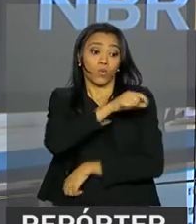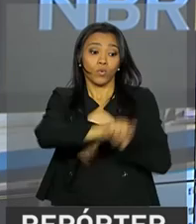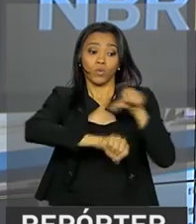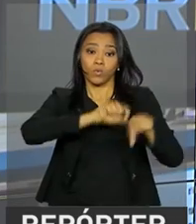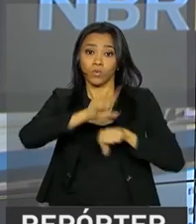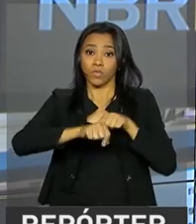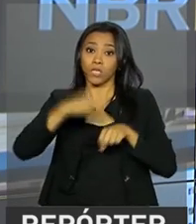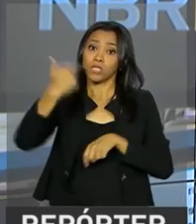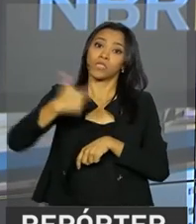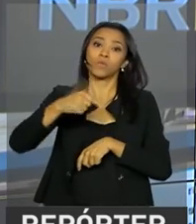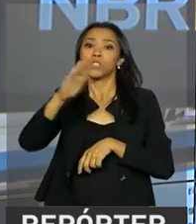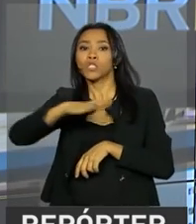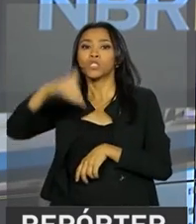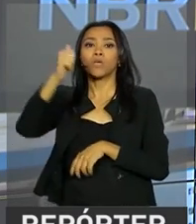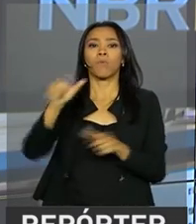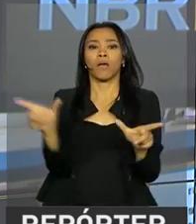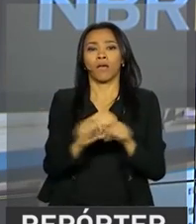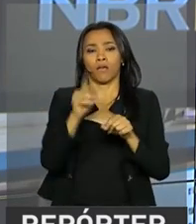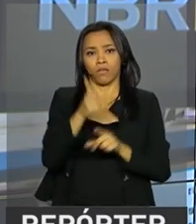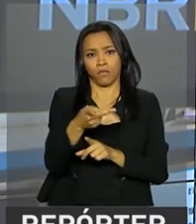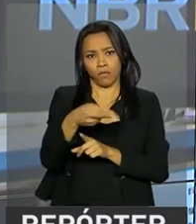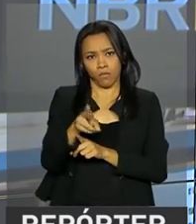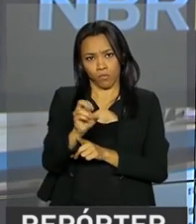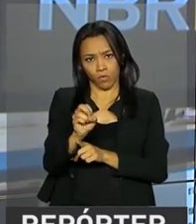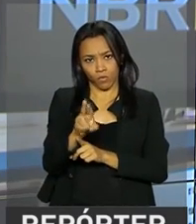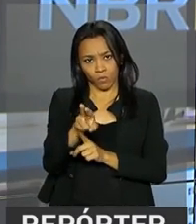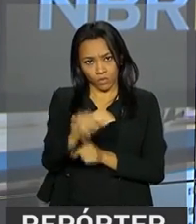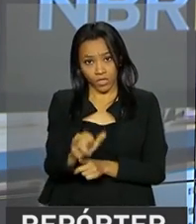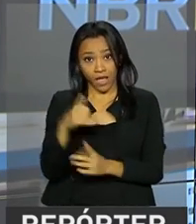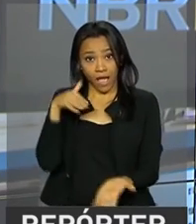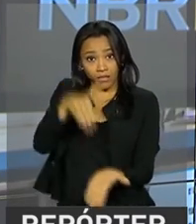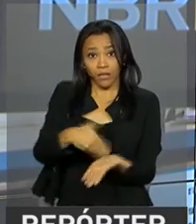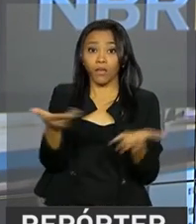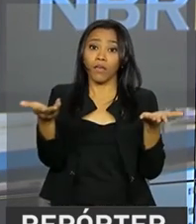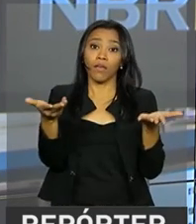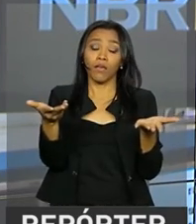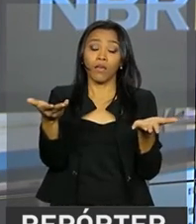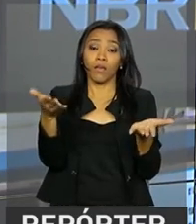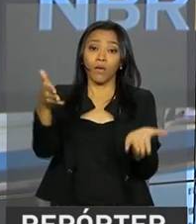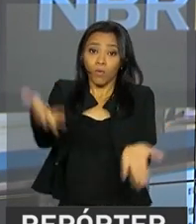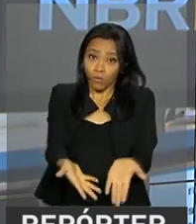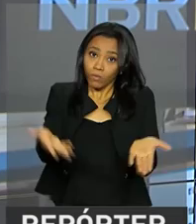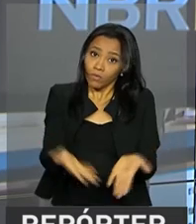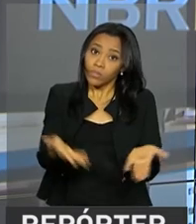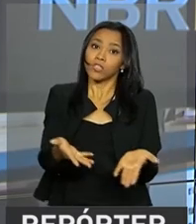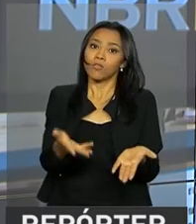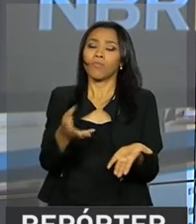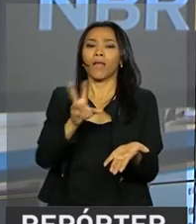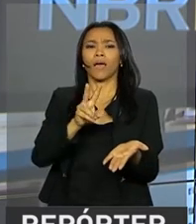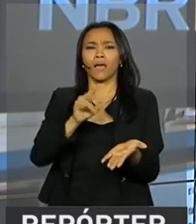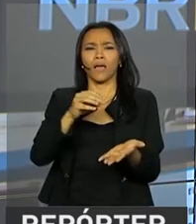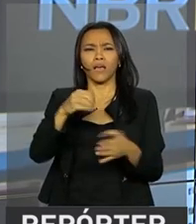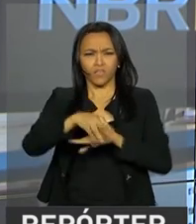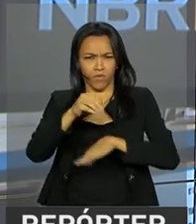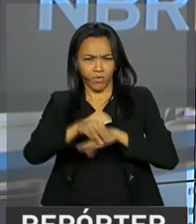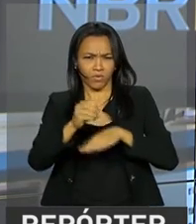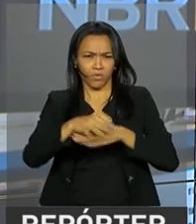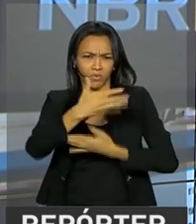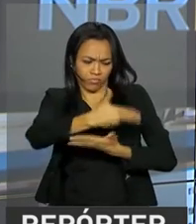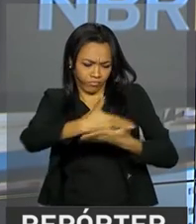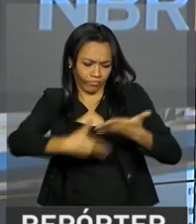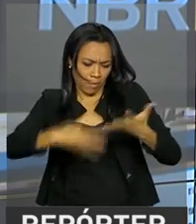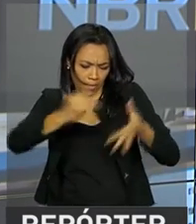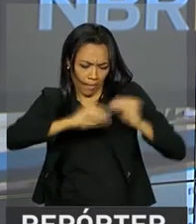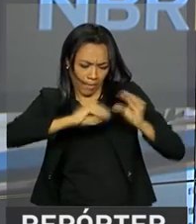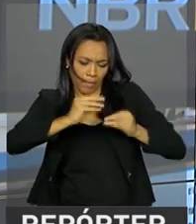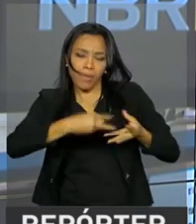segunda chamada do ProUni têm até hoje para comprovar as informações na instituição de ensino superior em que